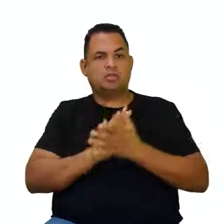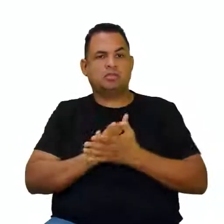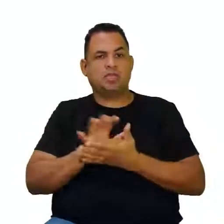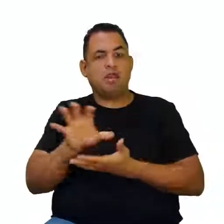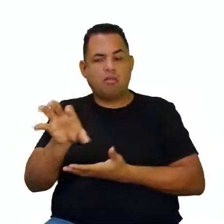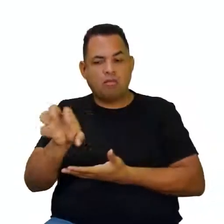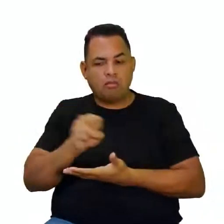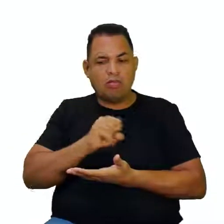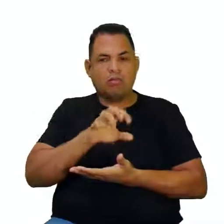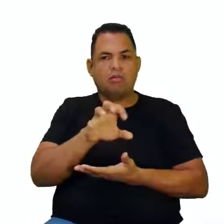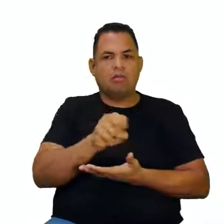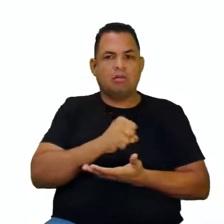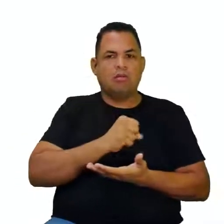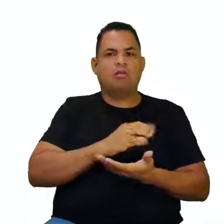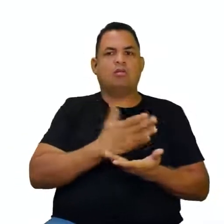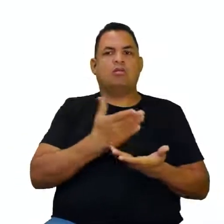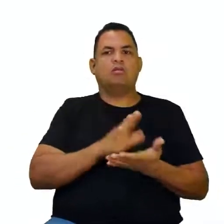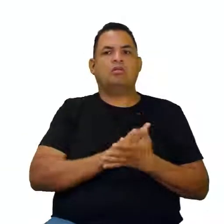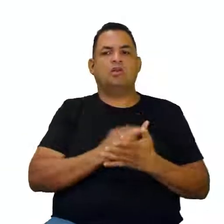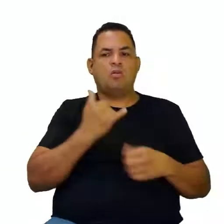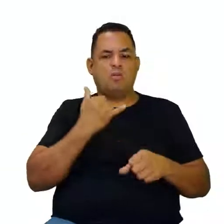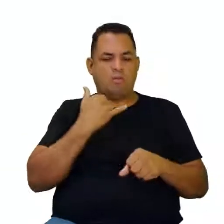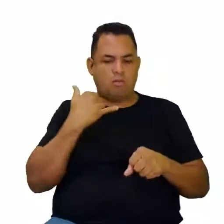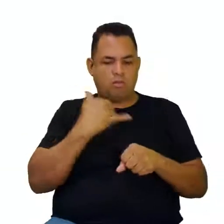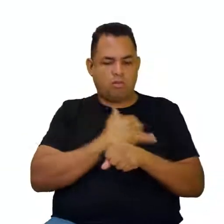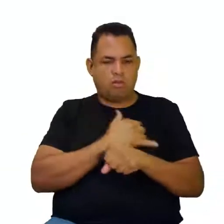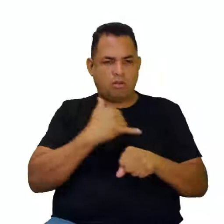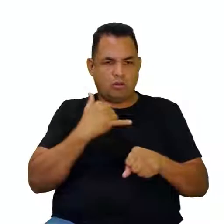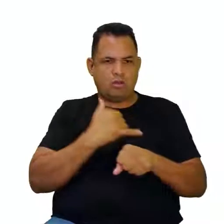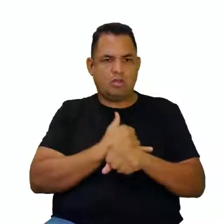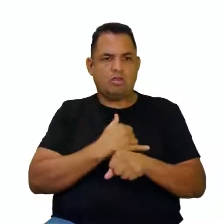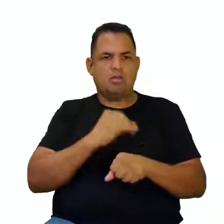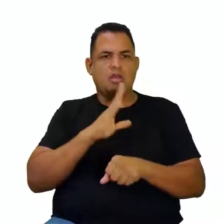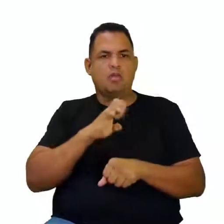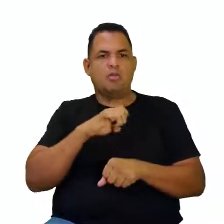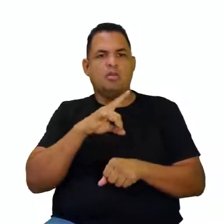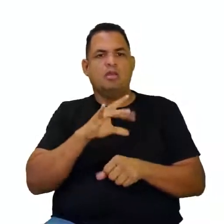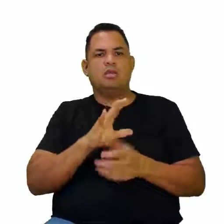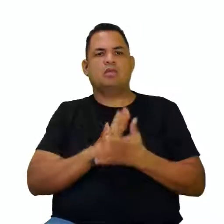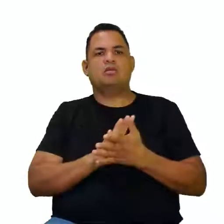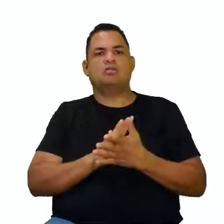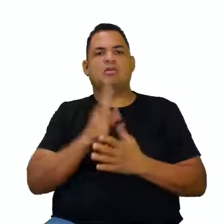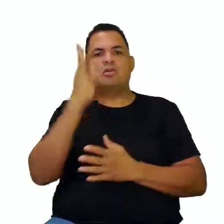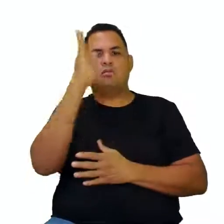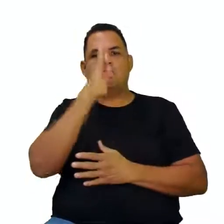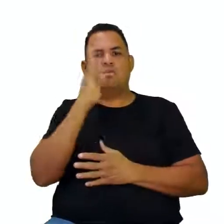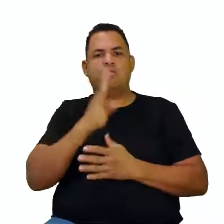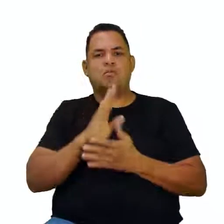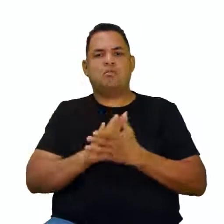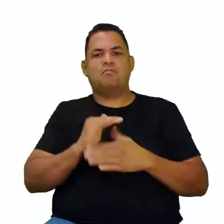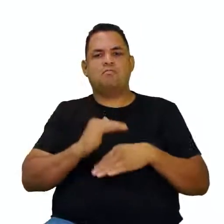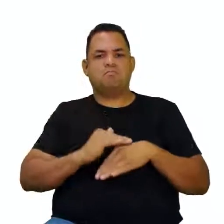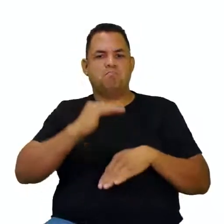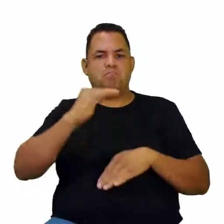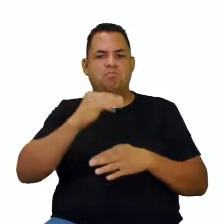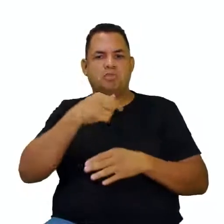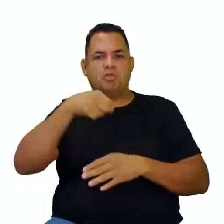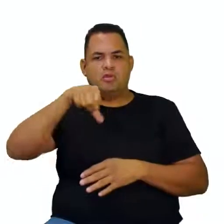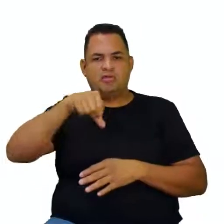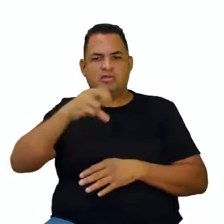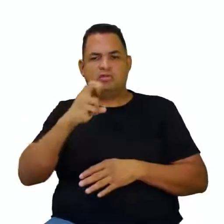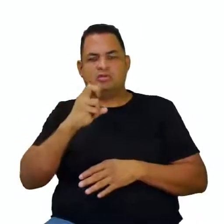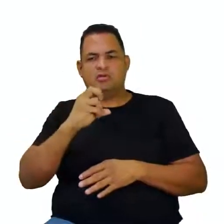recolhimento das embalagens feitas com alumínio. No Brasil, atualmente, mais de 95%